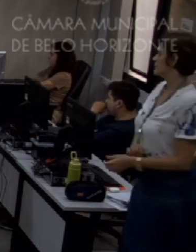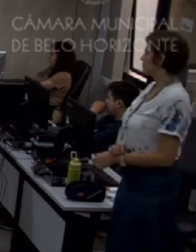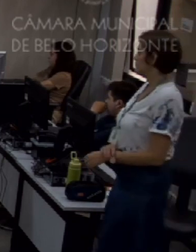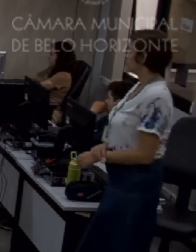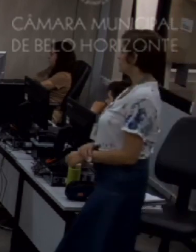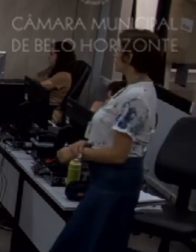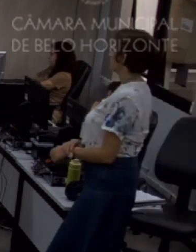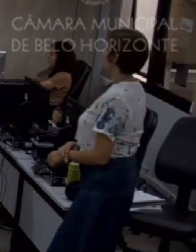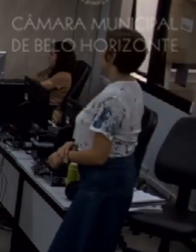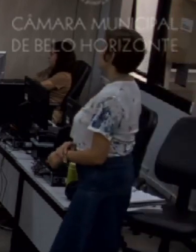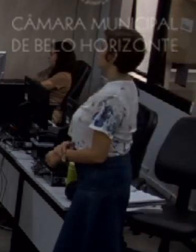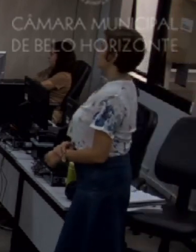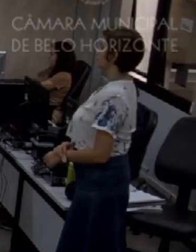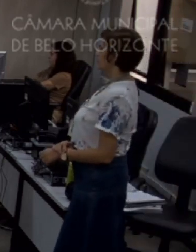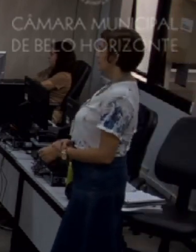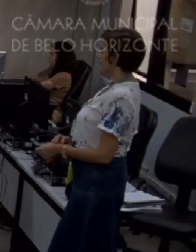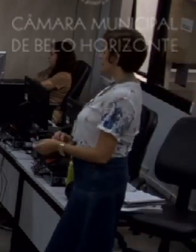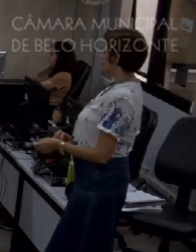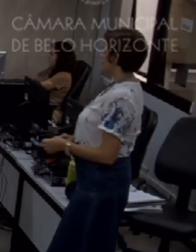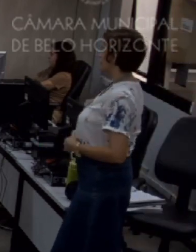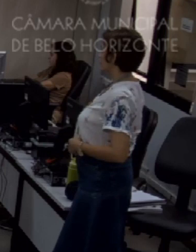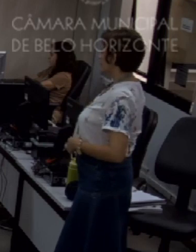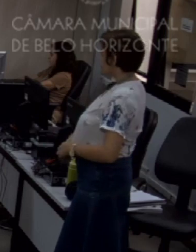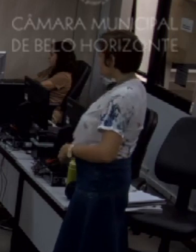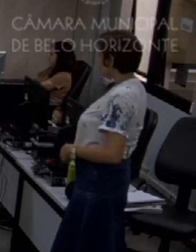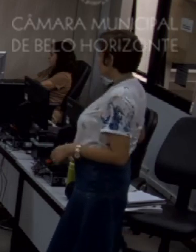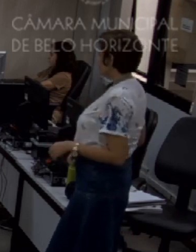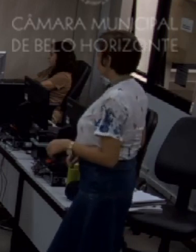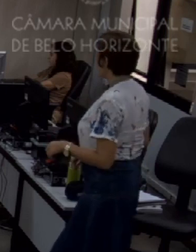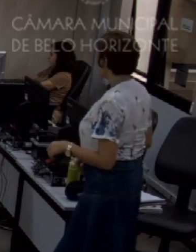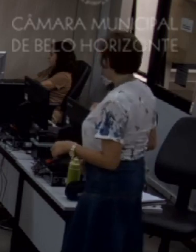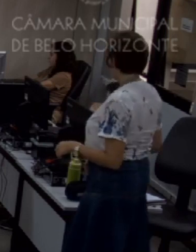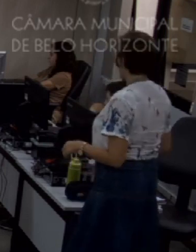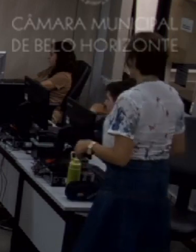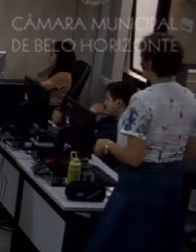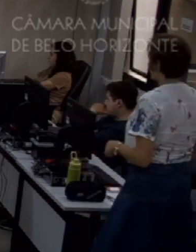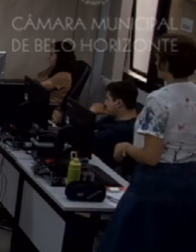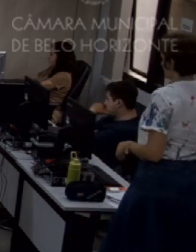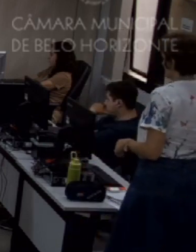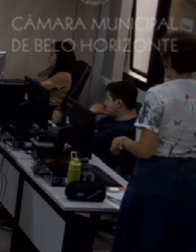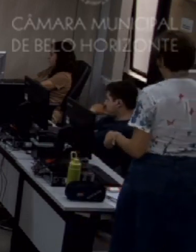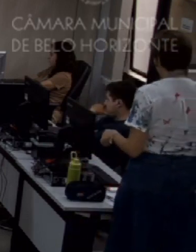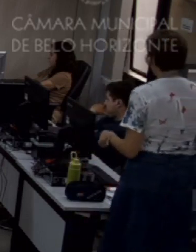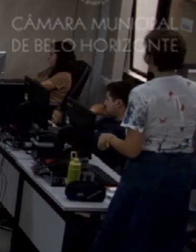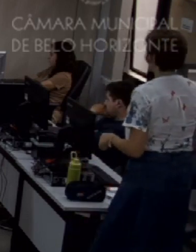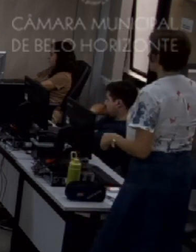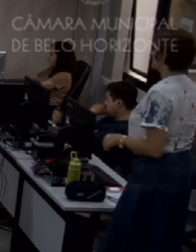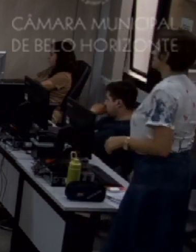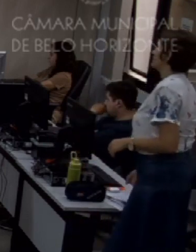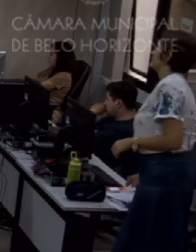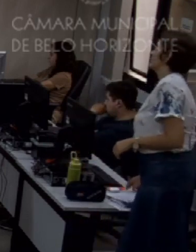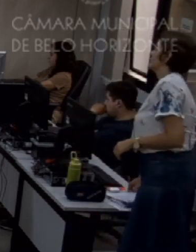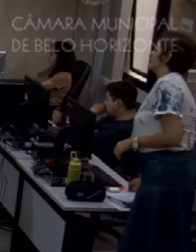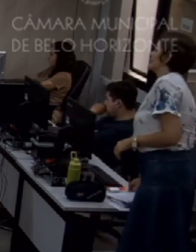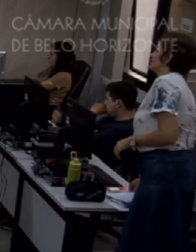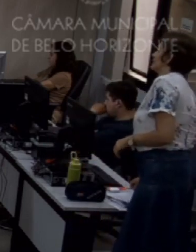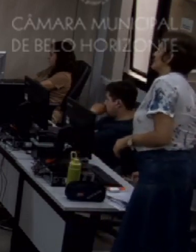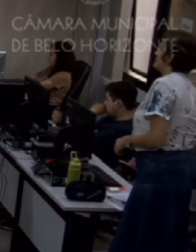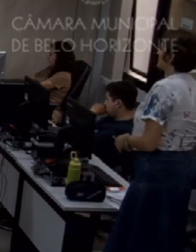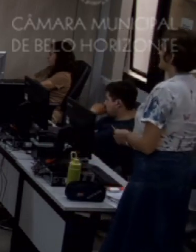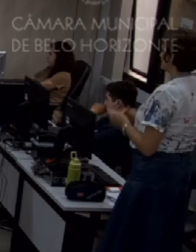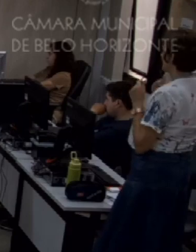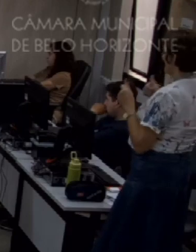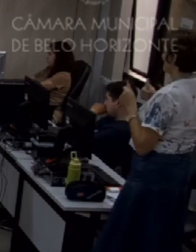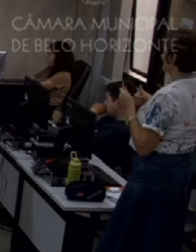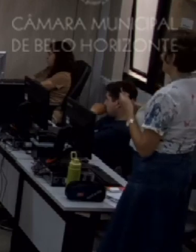vocês por participar, tá bom? Às 16 horas e 1 minuto, então, nós damos essa reunião por encerrado.